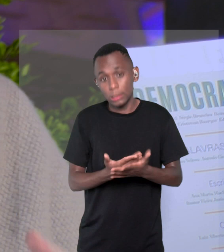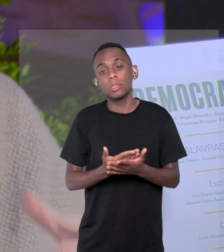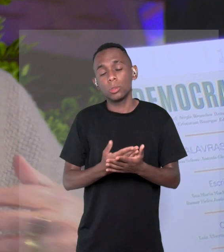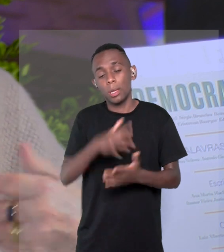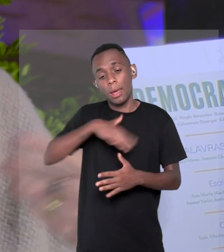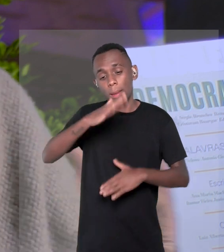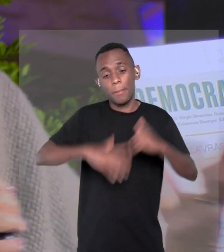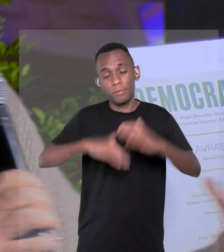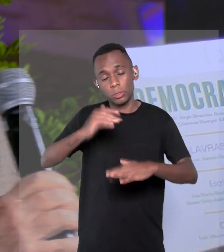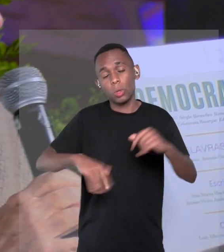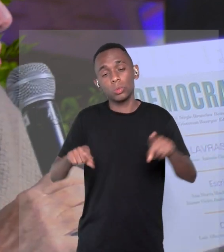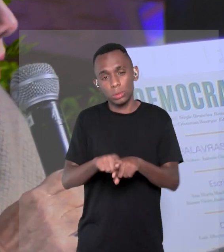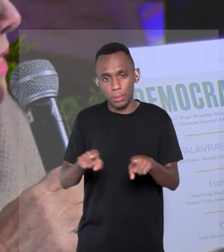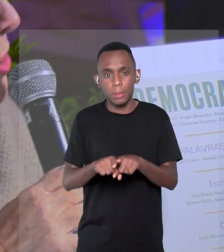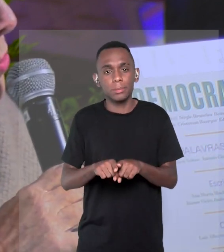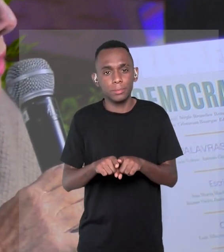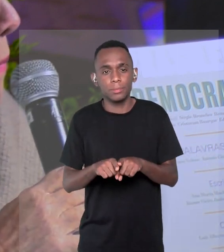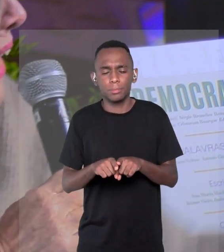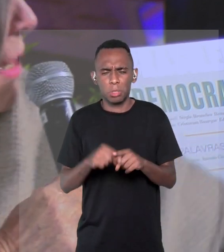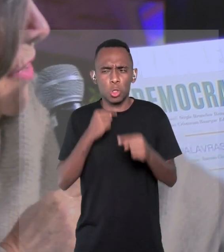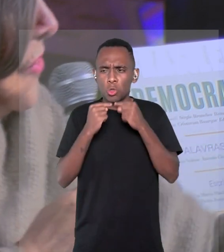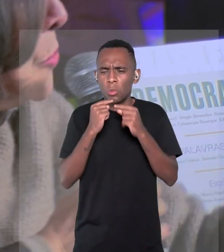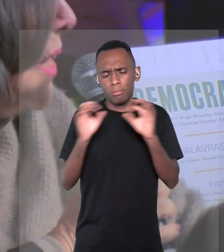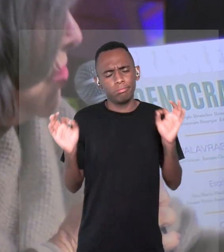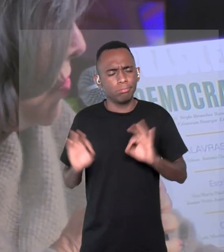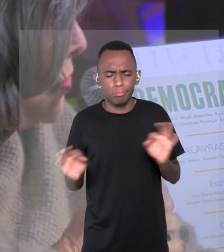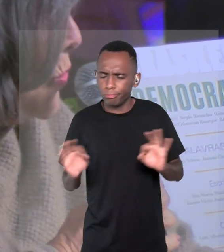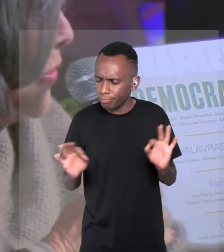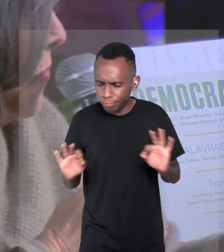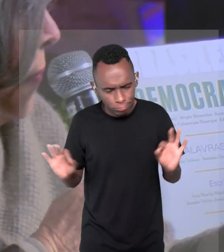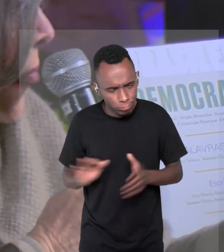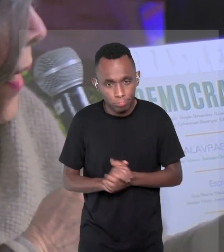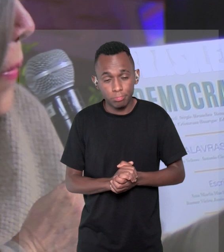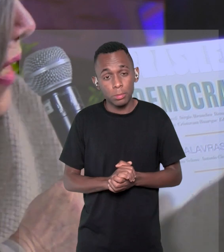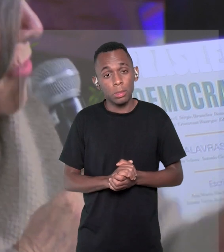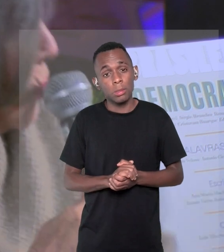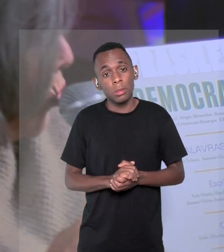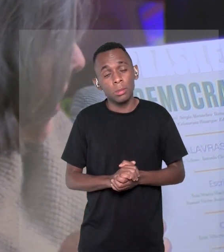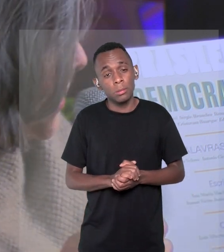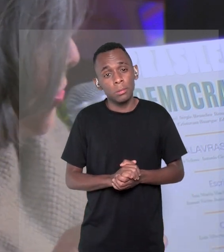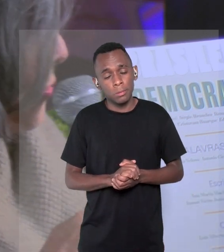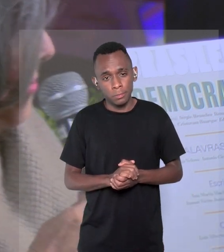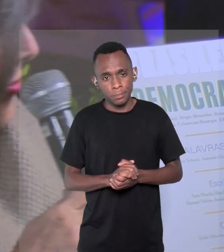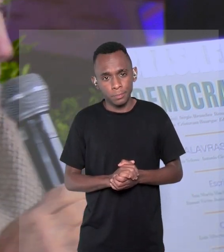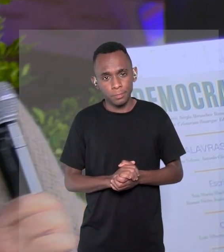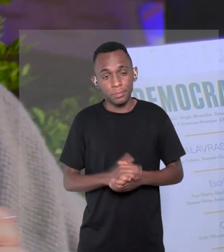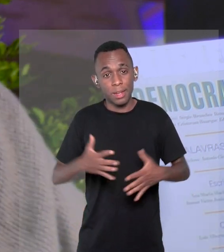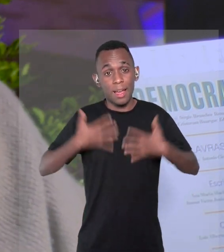eu disse, é o objetivo. É isso. A palavra faz parte disso. A palavra ajuda a